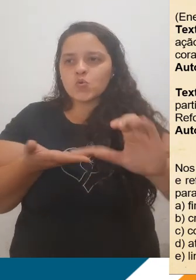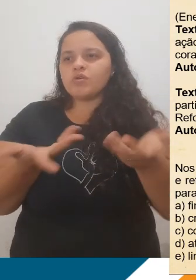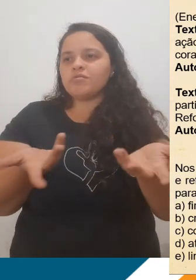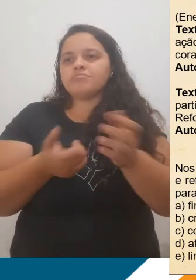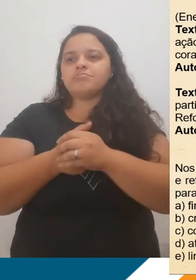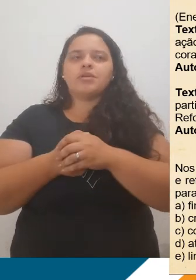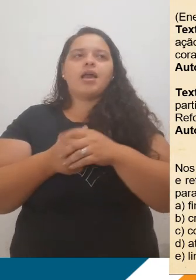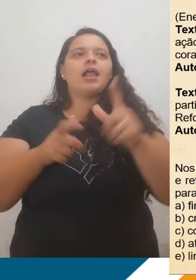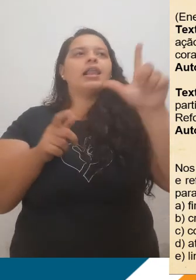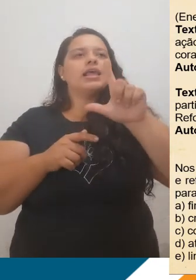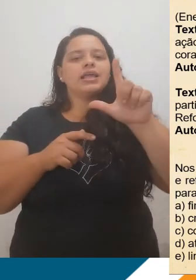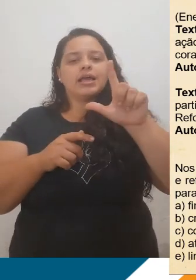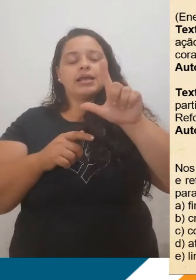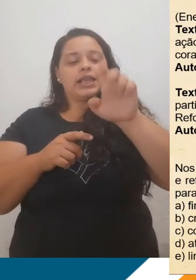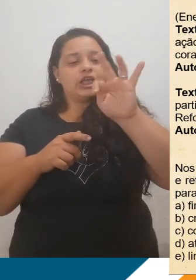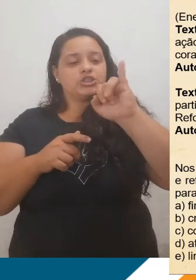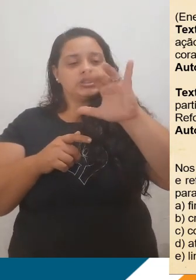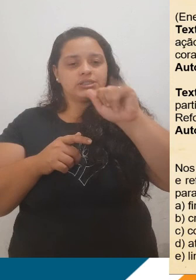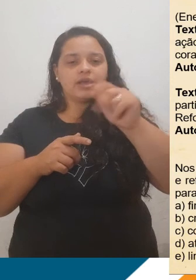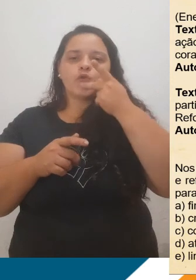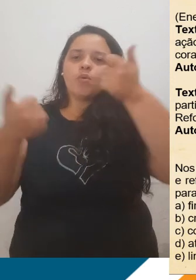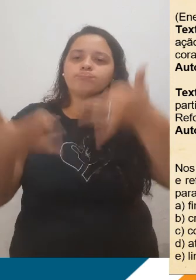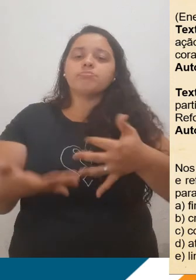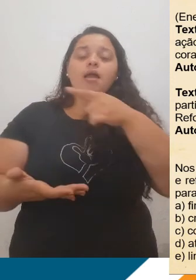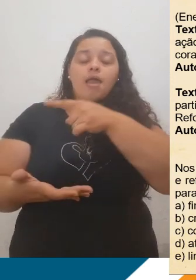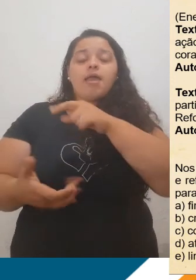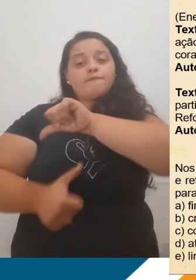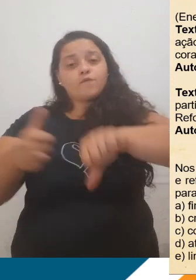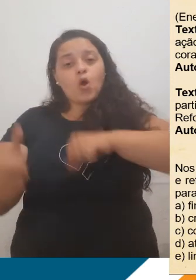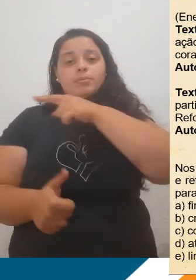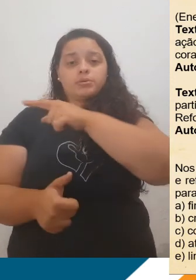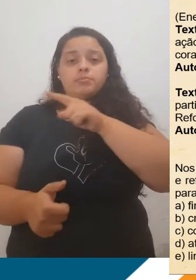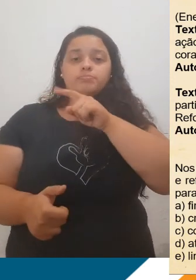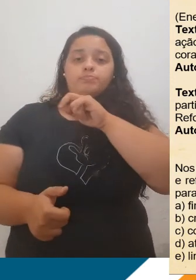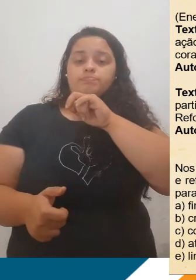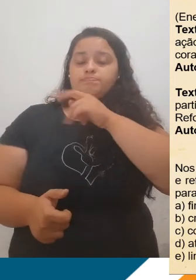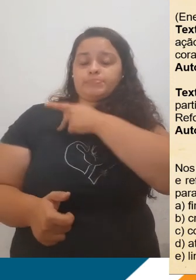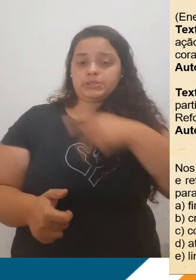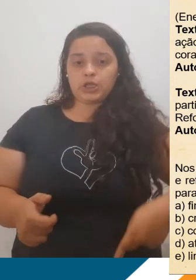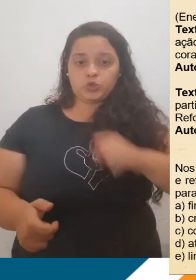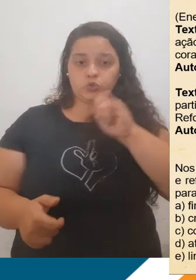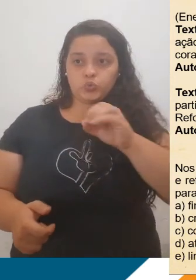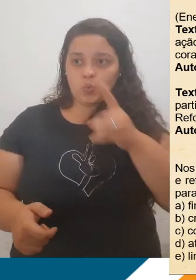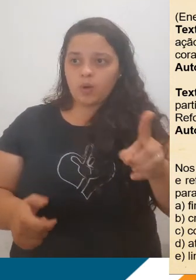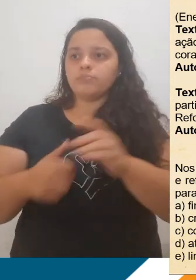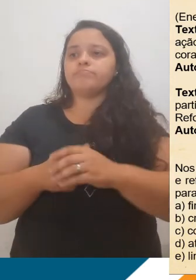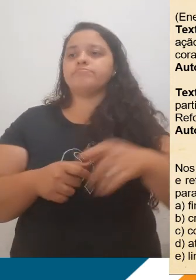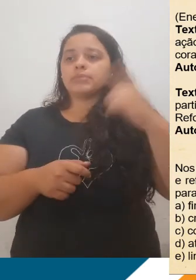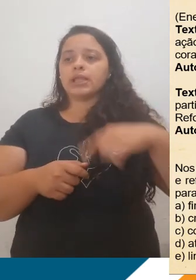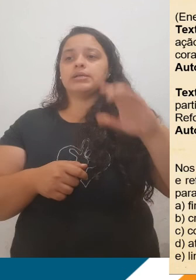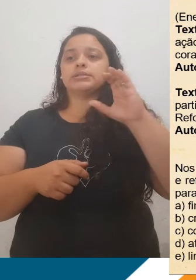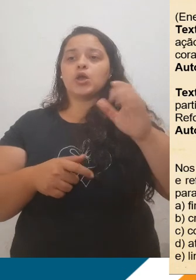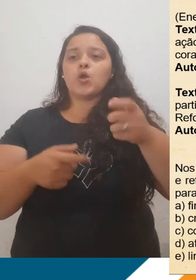Letícia explicou, nas reformas de base do João Goulart. Alternativa D, atração de investimentos estrangeiros. Isso era uma